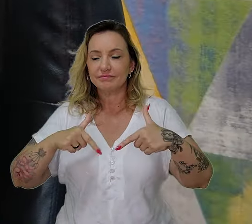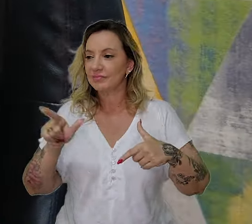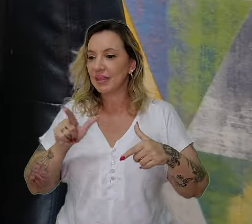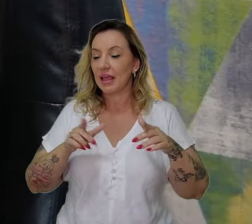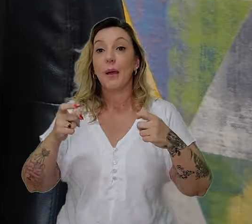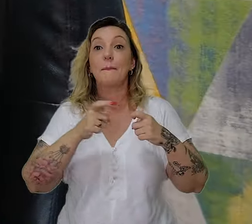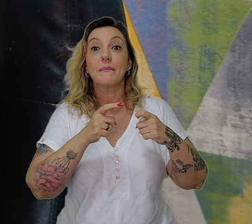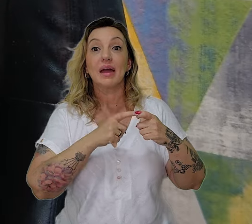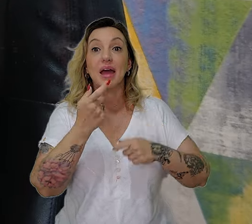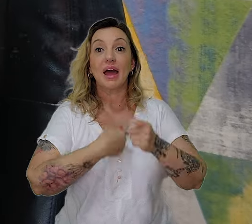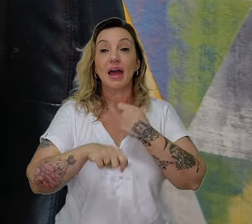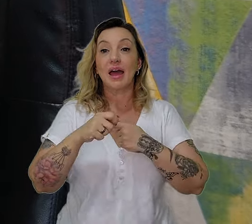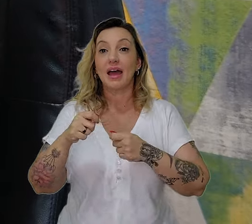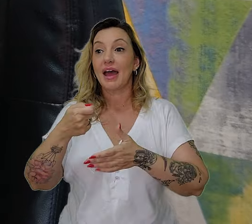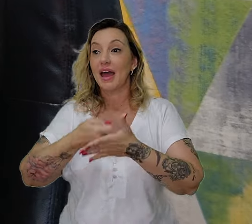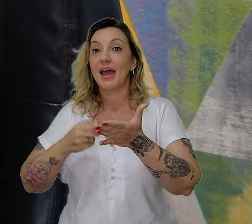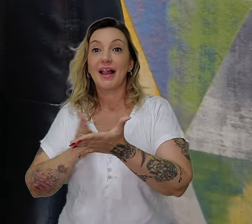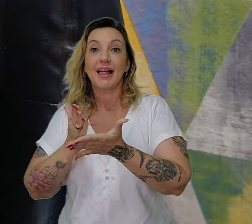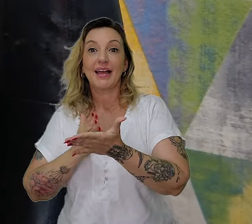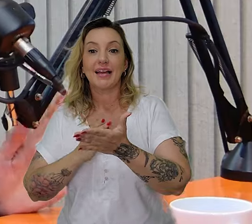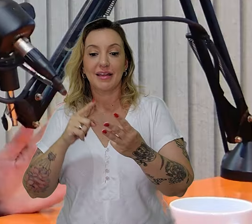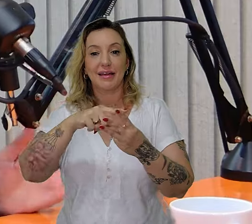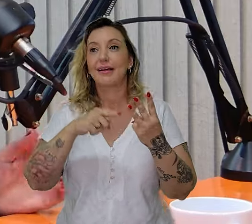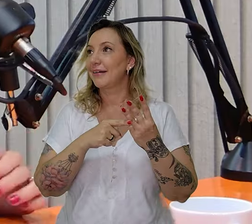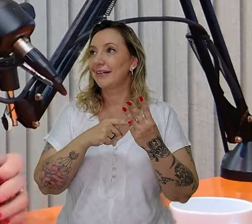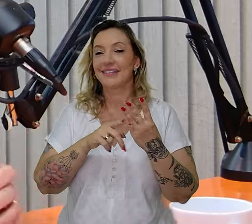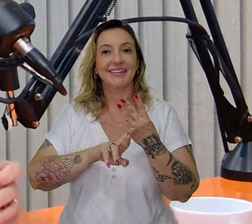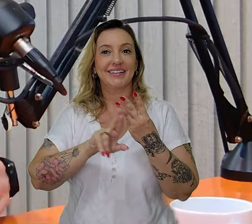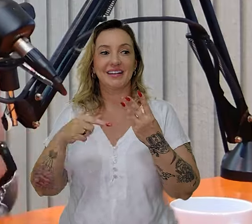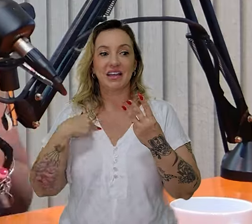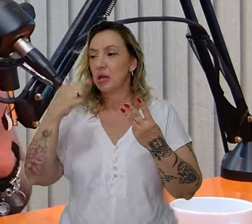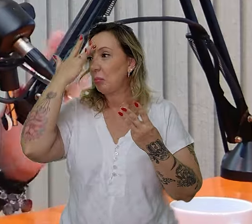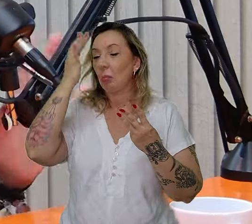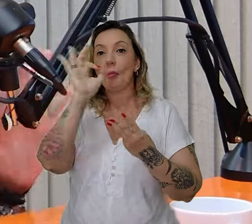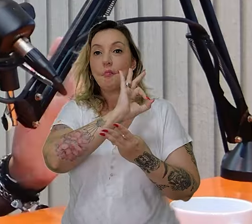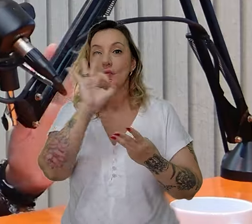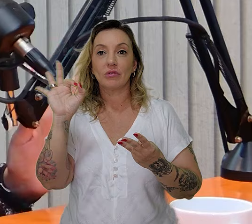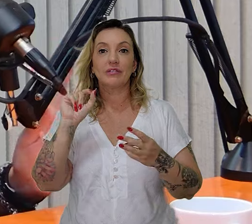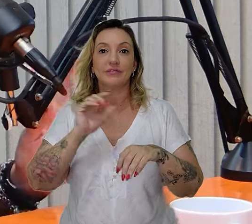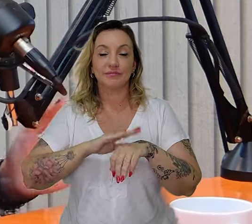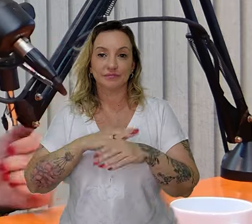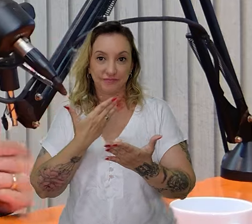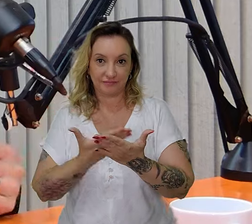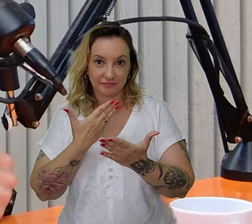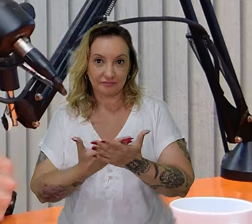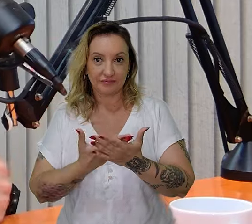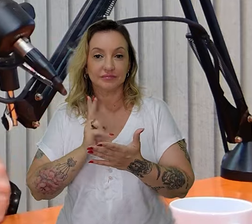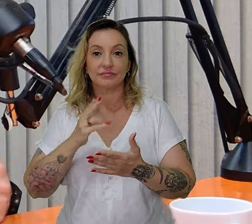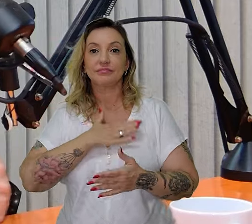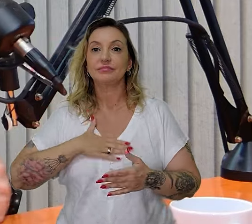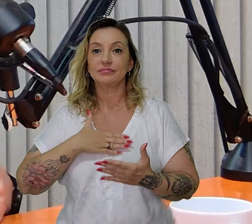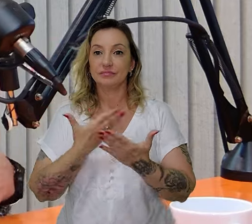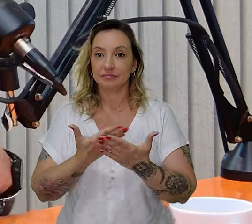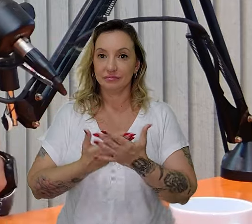entre medicina administração e editoração bem parecido né eu não tinha a menor ideia do que eu queria fazer eu sempre gostei muito de